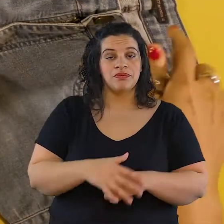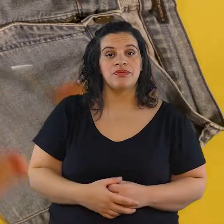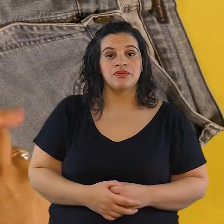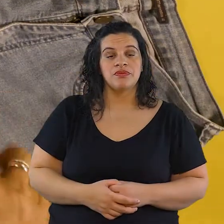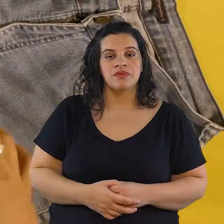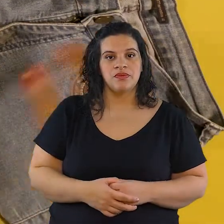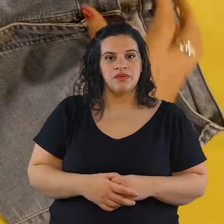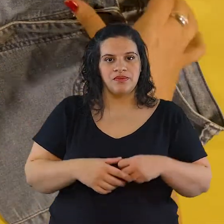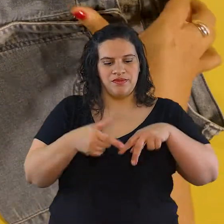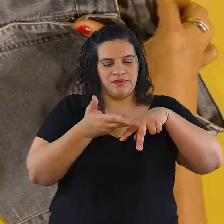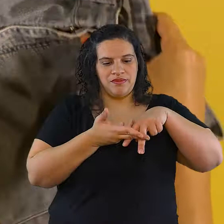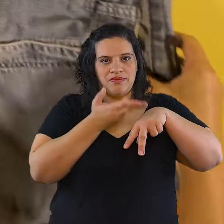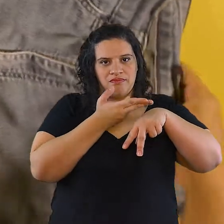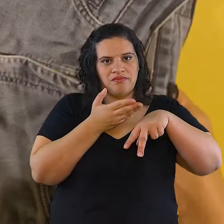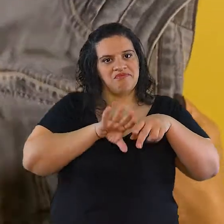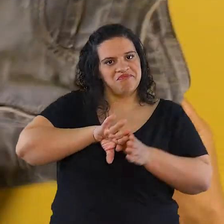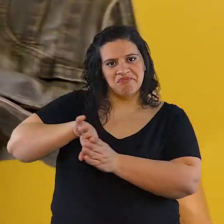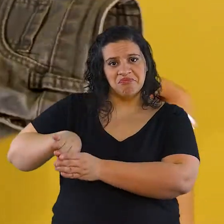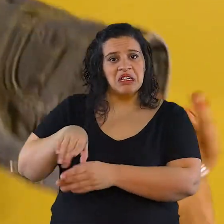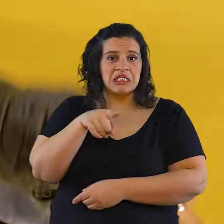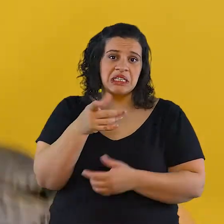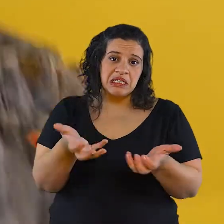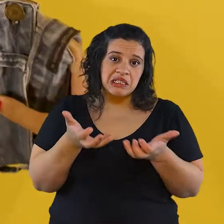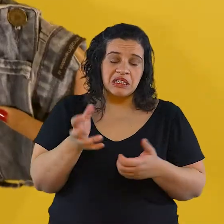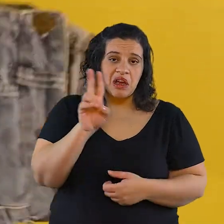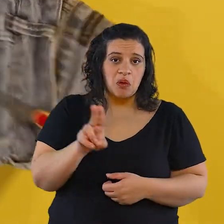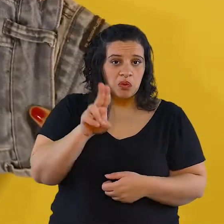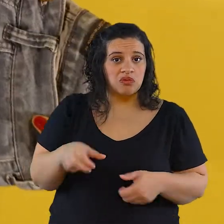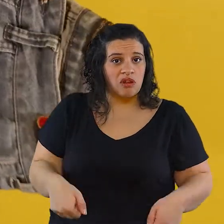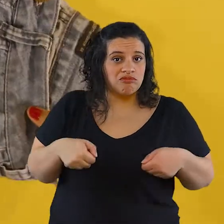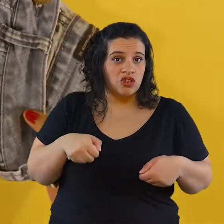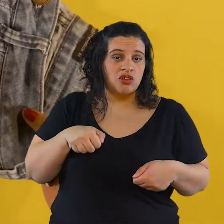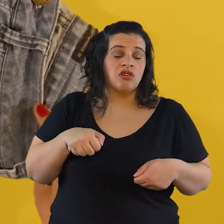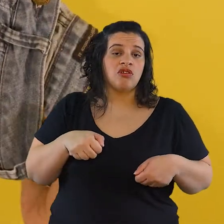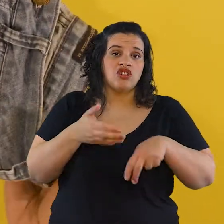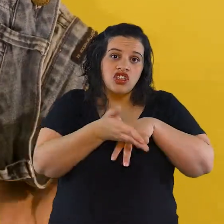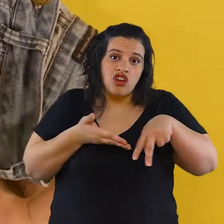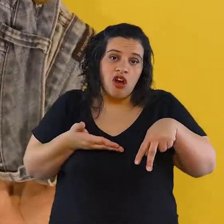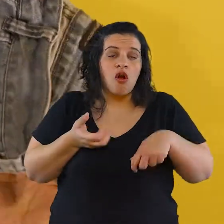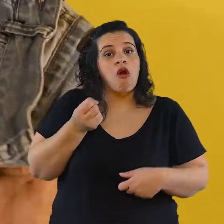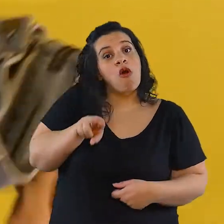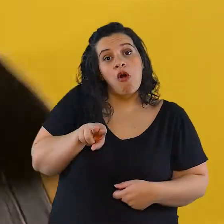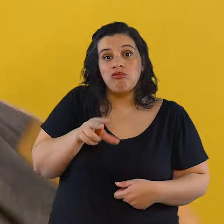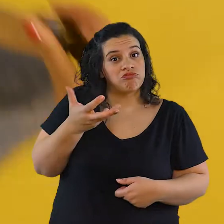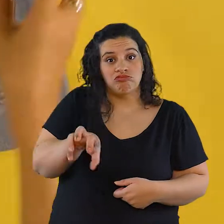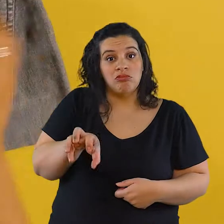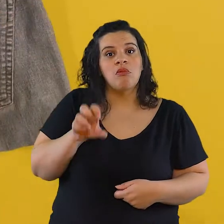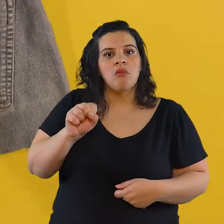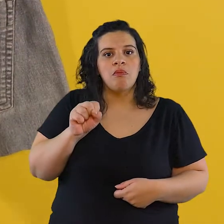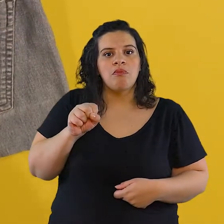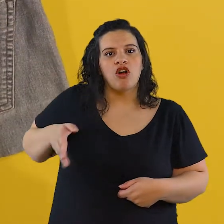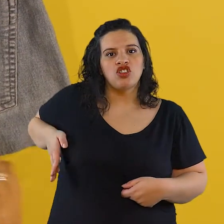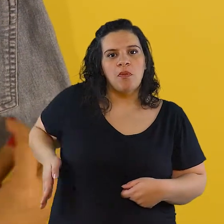Pronto. Essa parte aqui de cima eu separo. Se você quiser usar para o short, pode usar. Se não, a